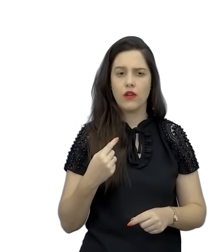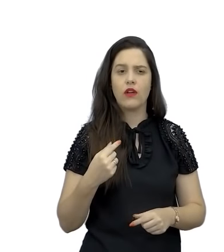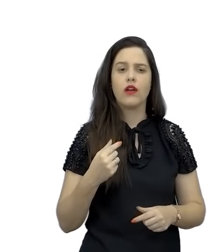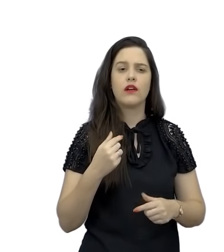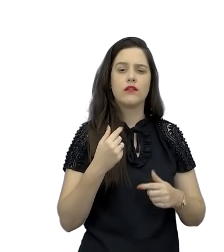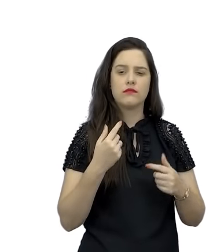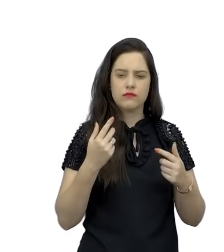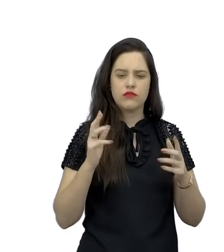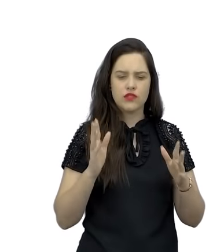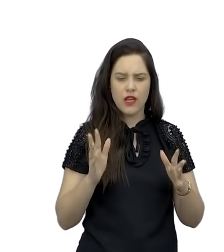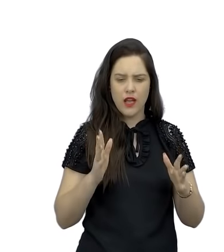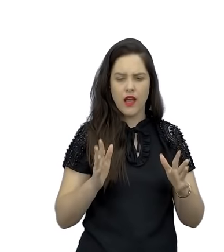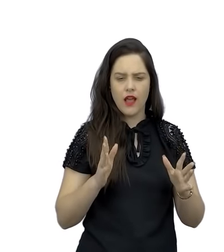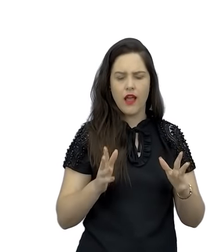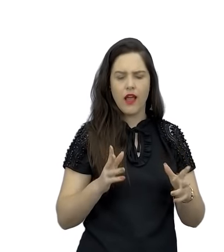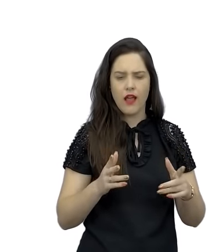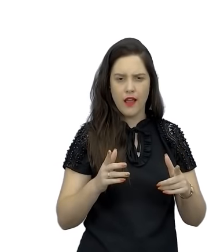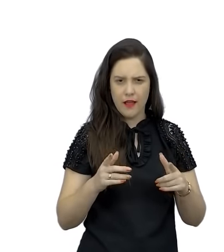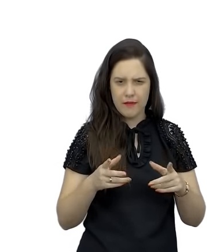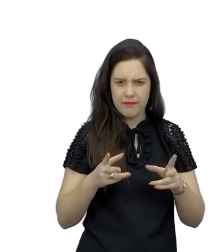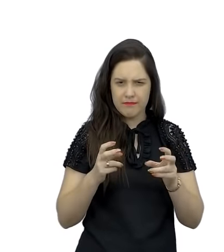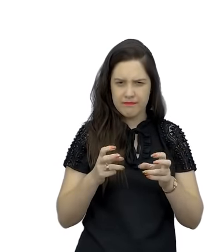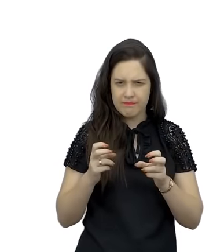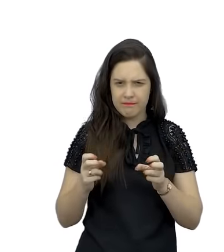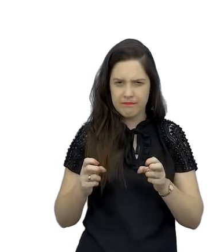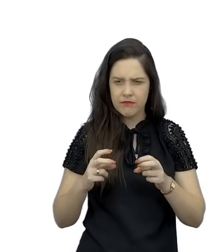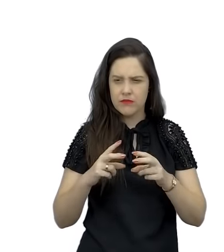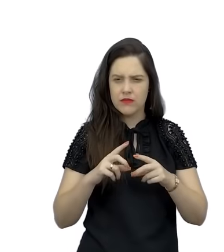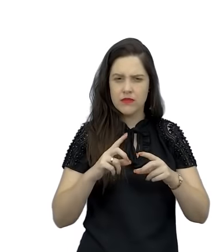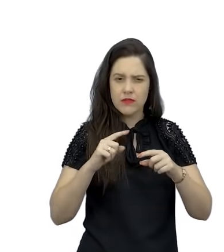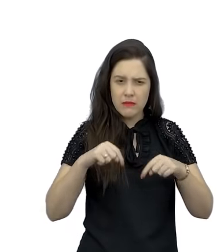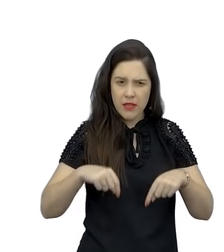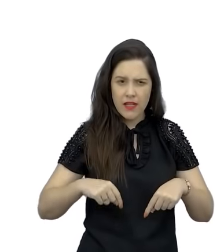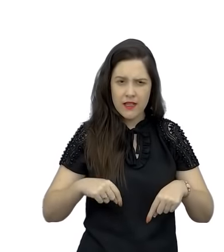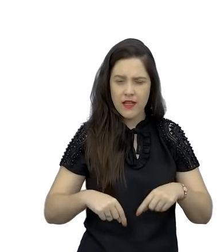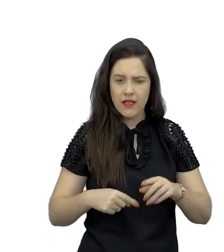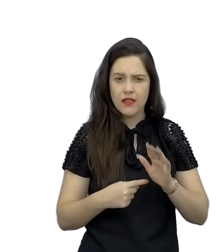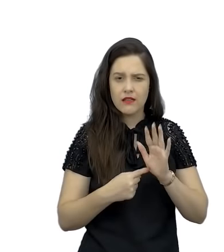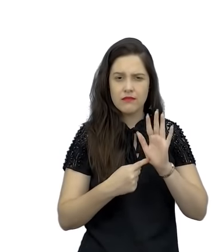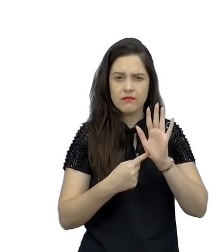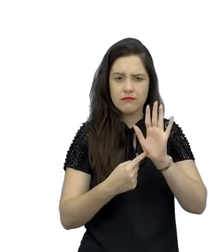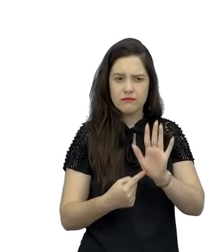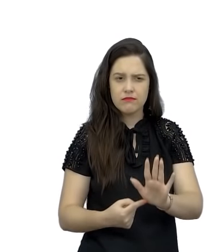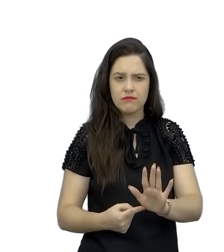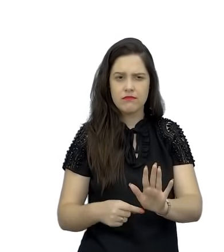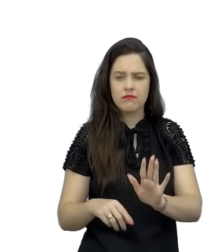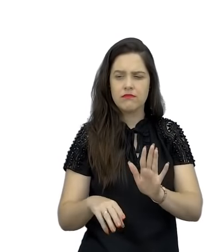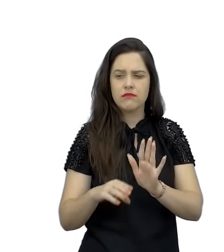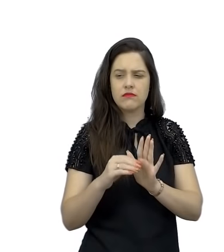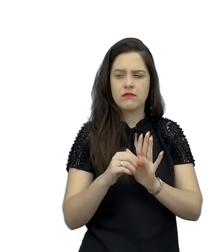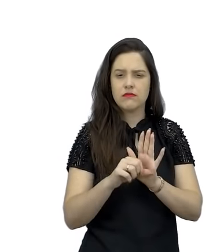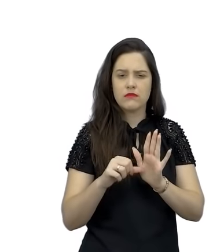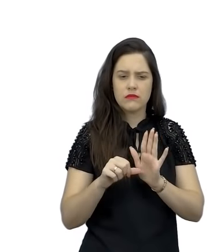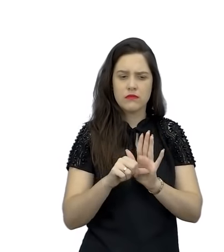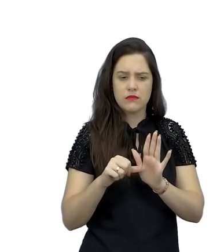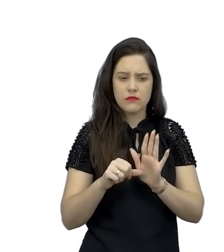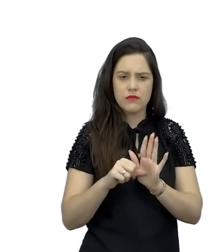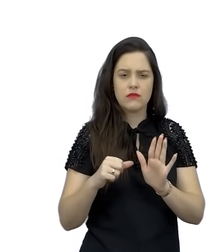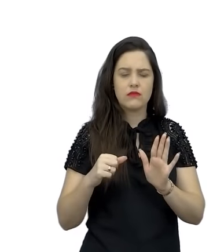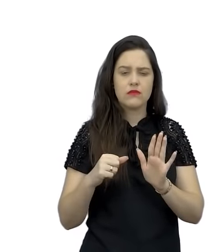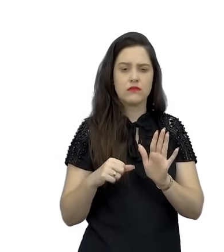de problemas em outras formações, onde nós trouxemos outros autores. Nós trouxemos